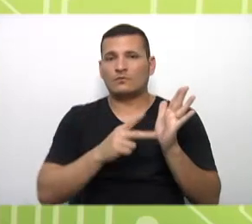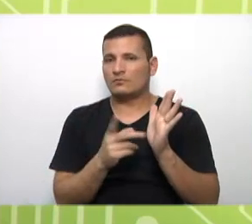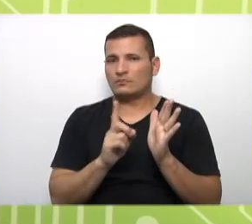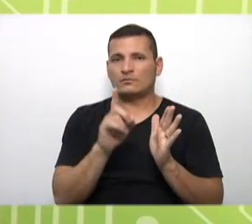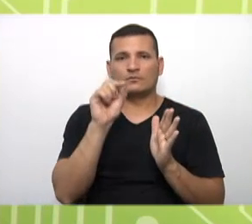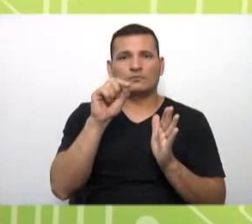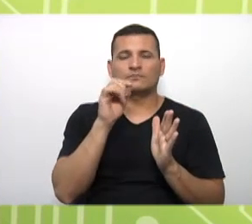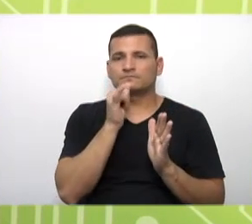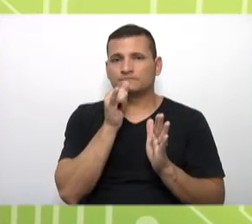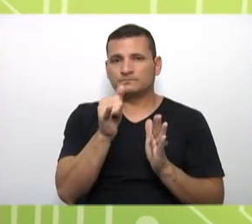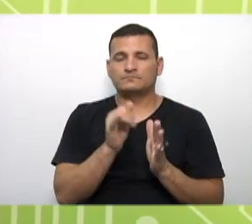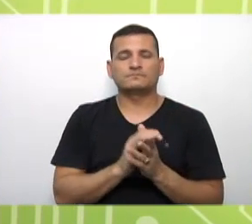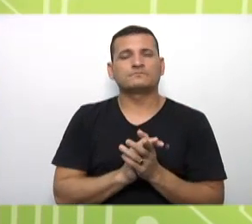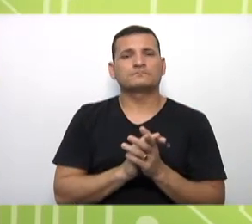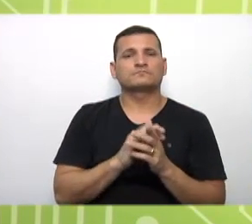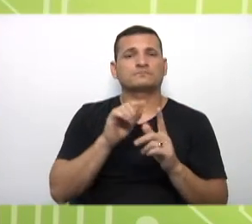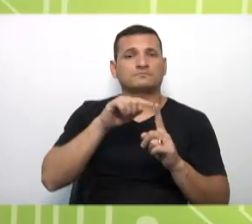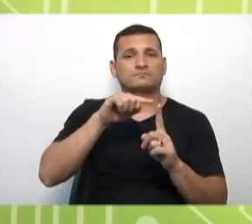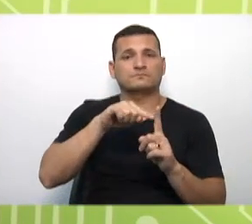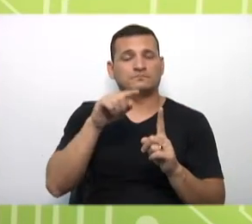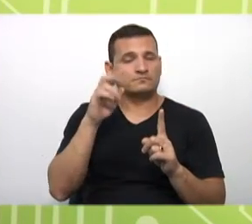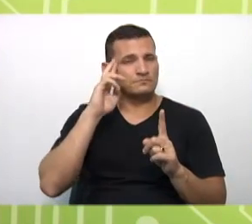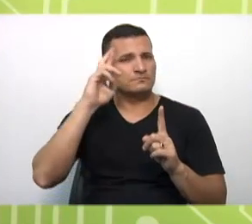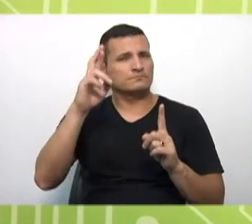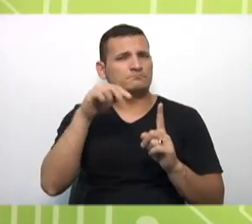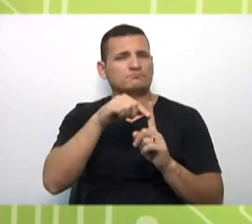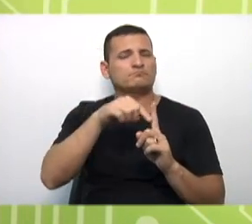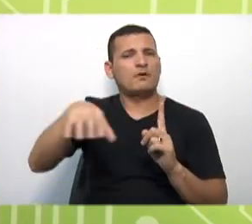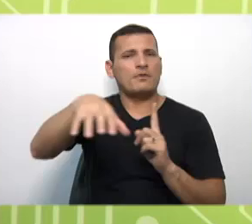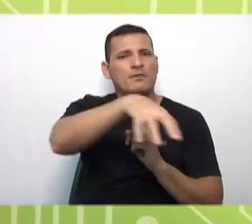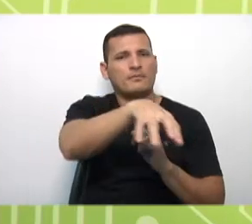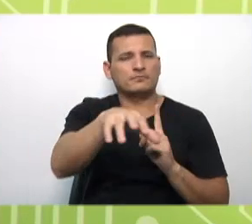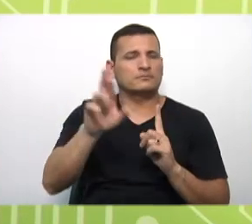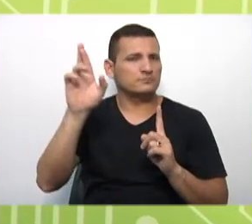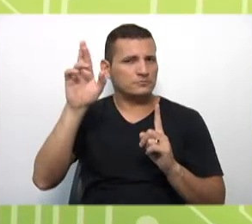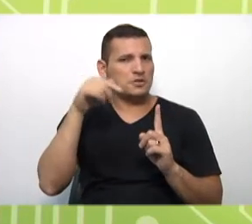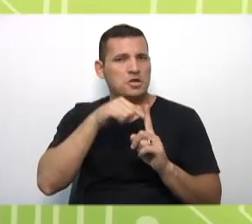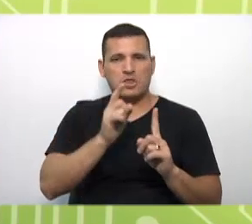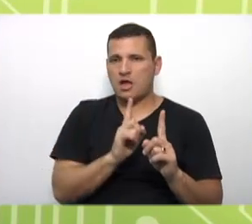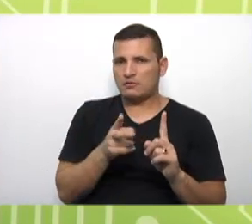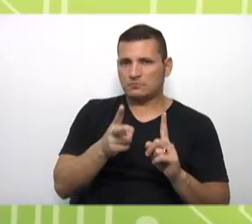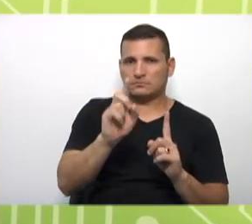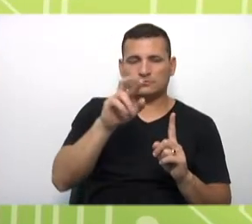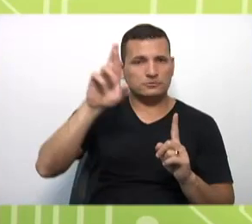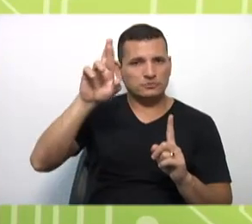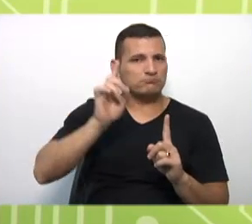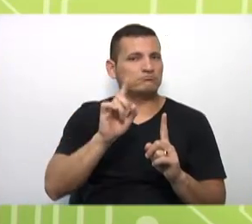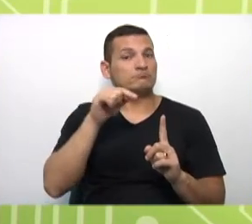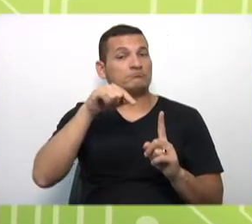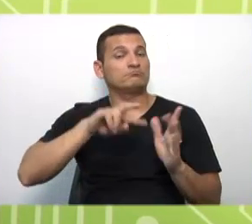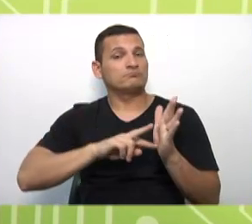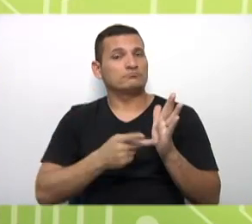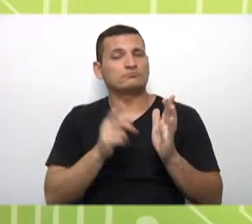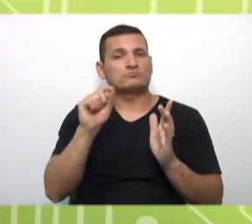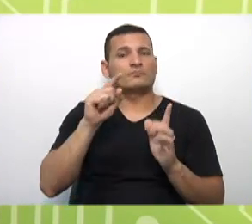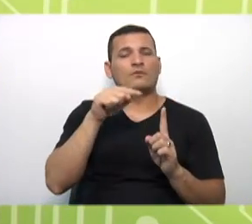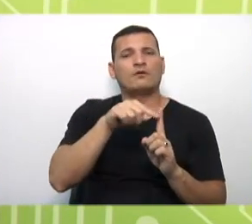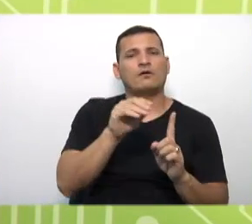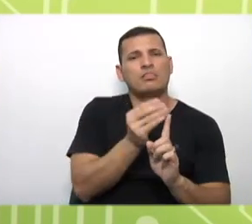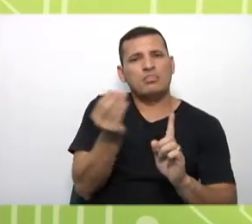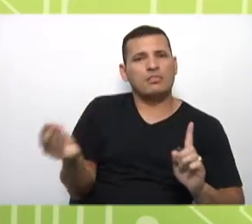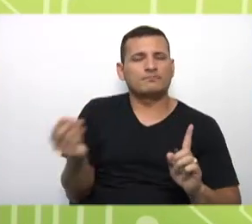decide descentralizar, ele vai passar toda a responsabilidade e não vai tomar mais decisões. Isso significa que ele está passando